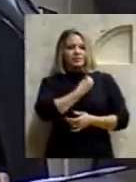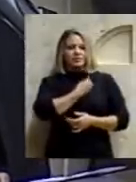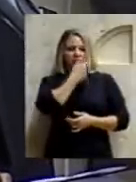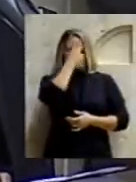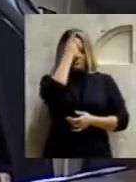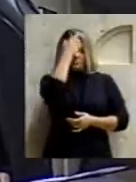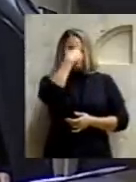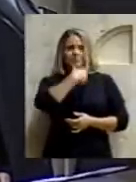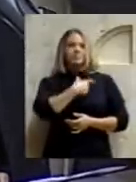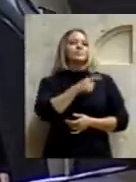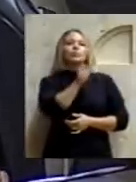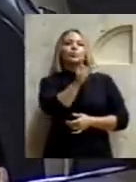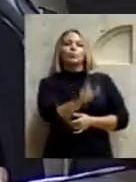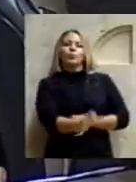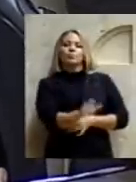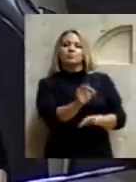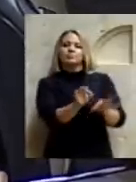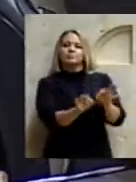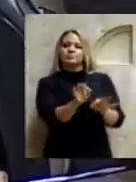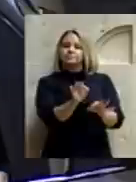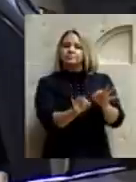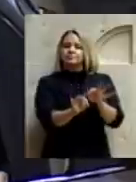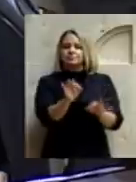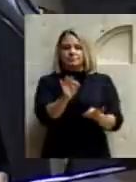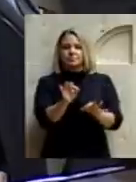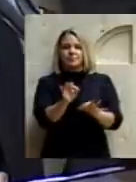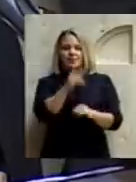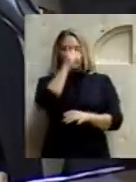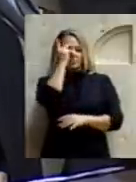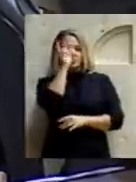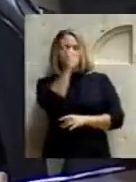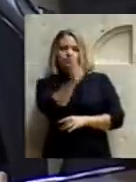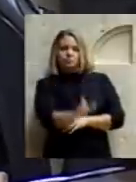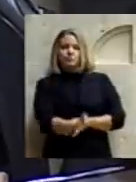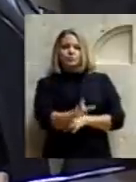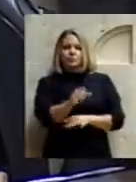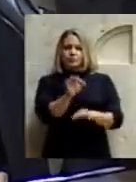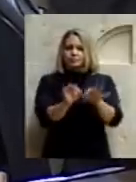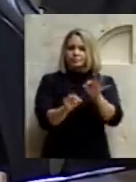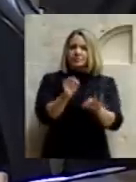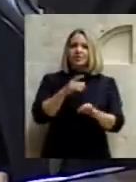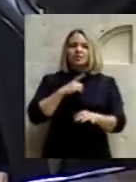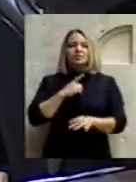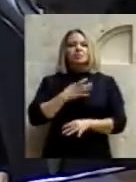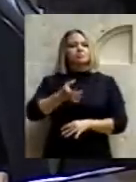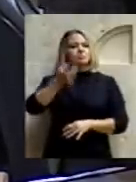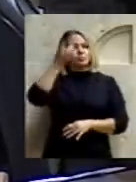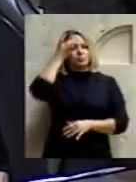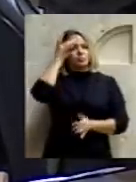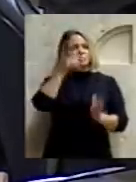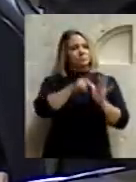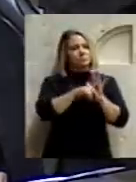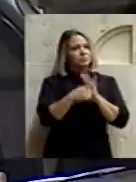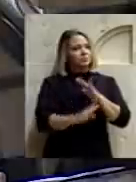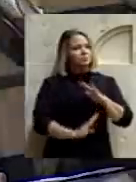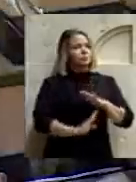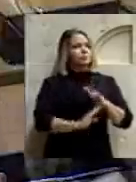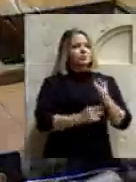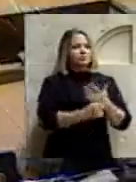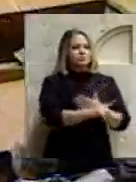homem magistrado. O bom magistrado é aquele que tem plena e total consciência dos seus